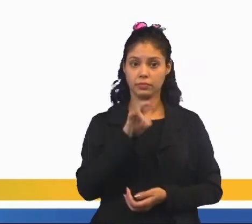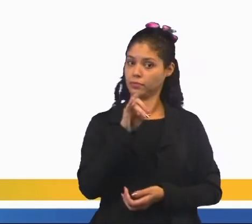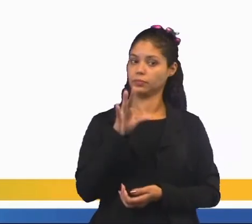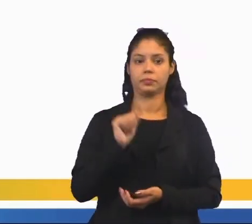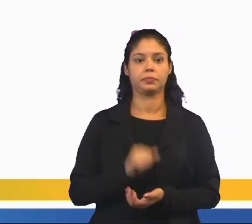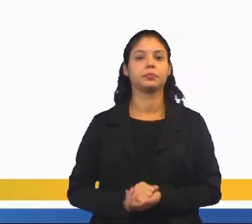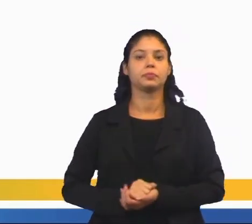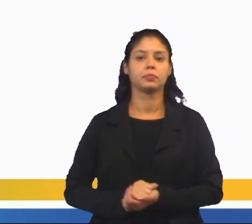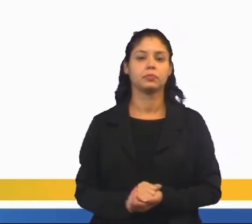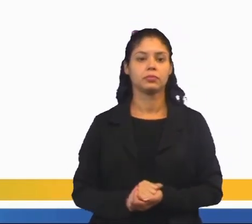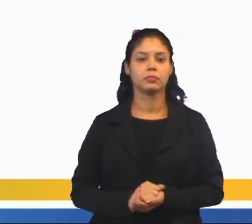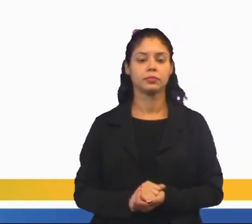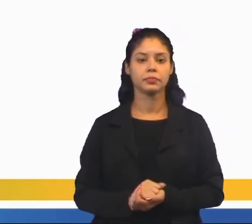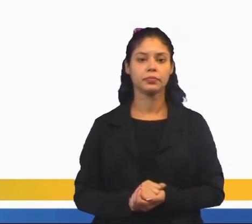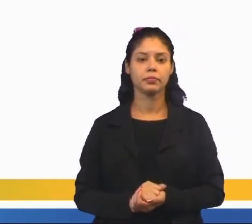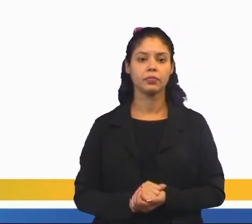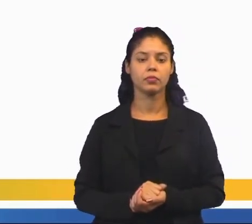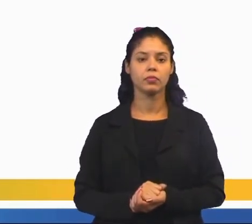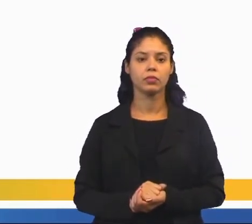Jardineira.